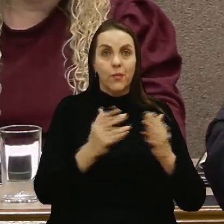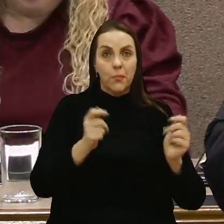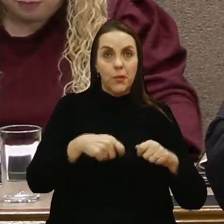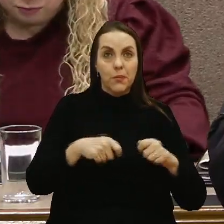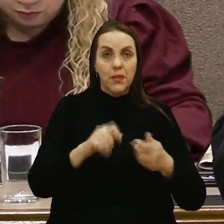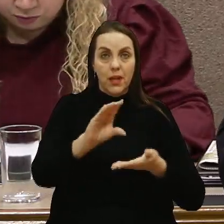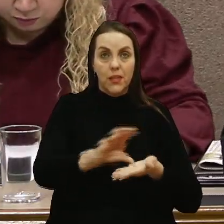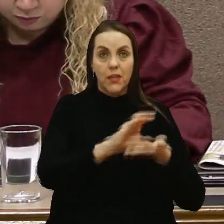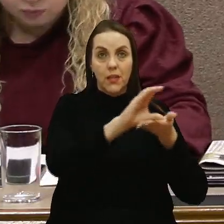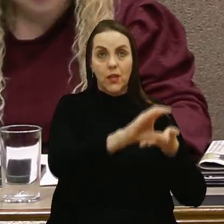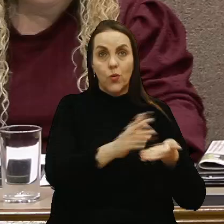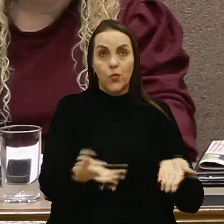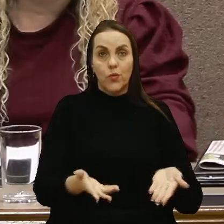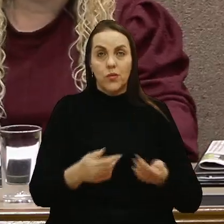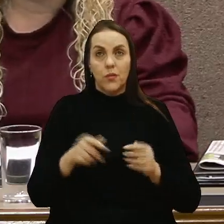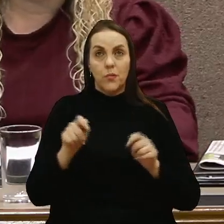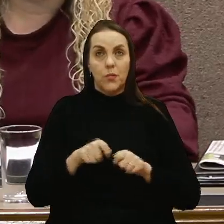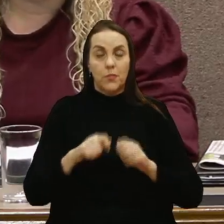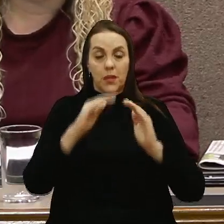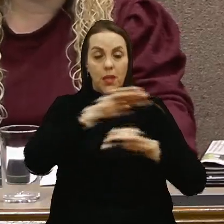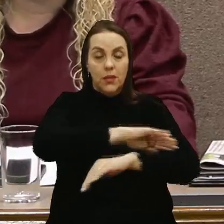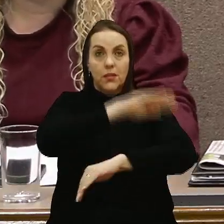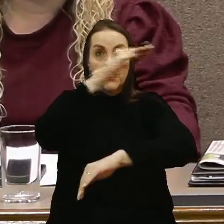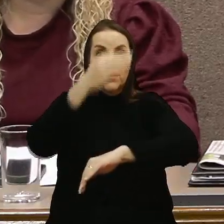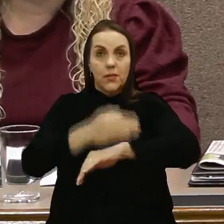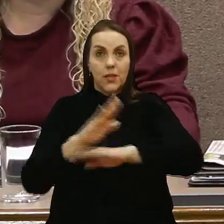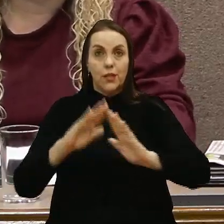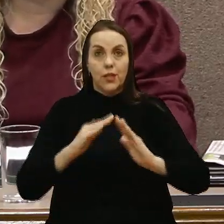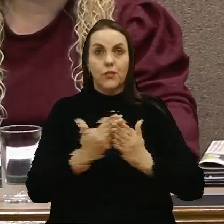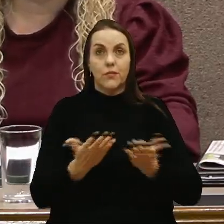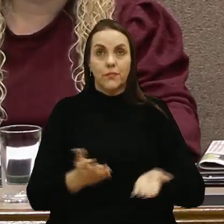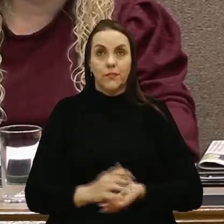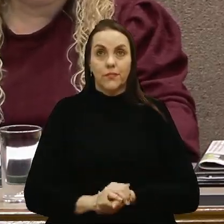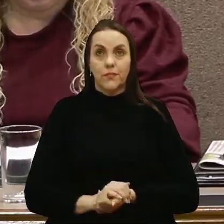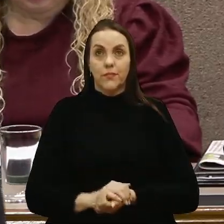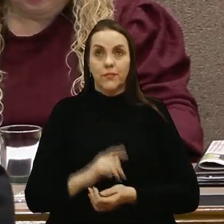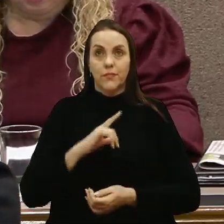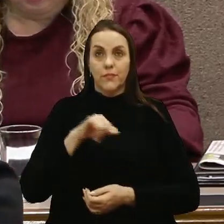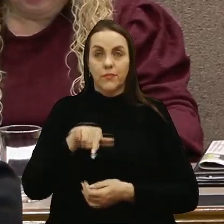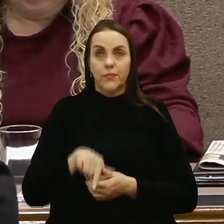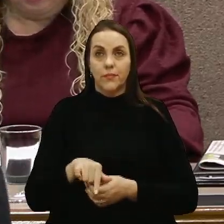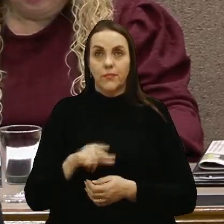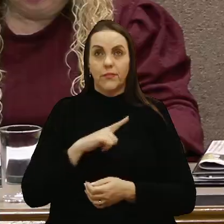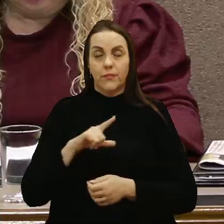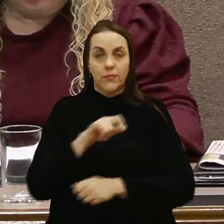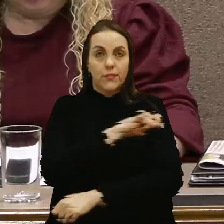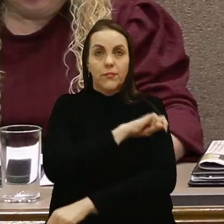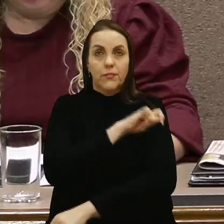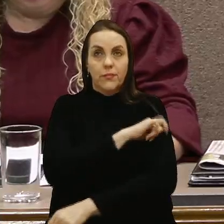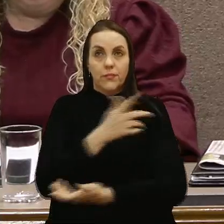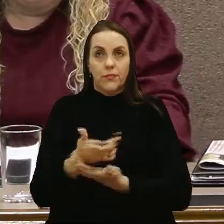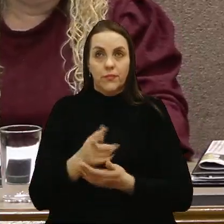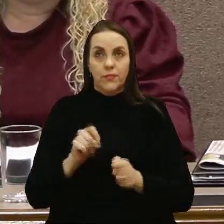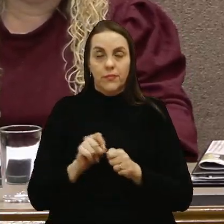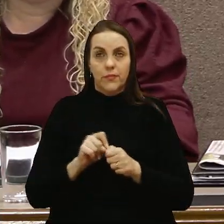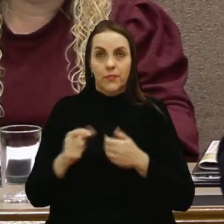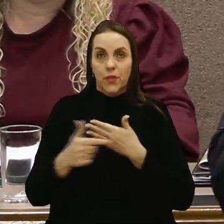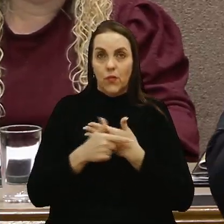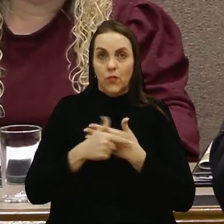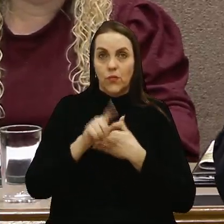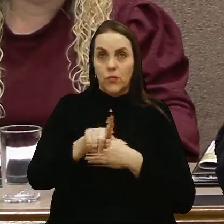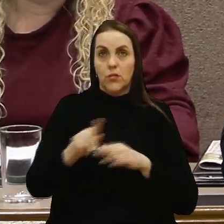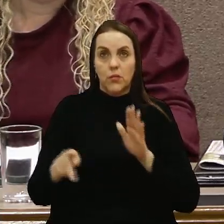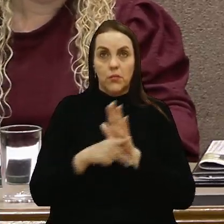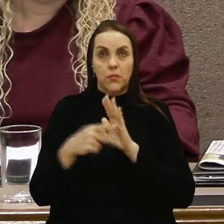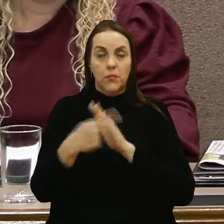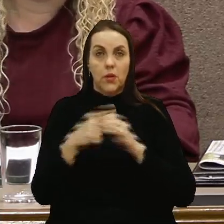recurso parlamentar para cobrir o ginásio da escola, porque a gente pensa na questão da estrutura também, para os alunos desempenhar as funções de educação